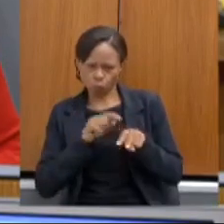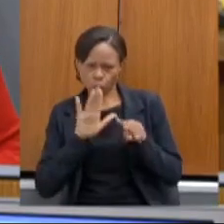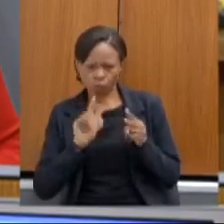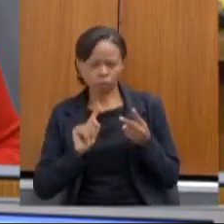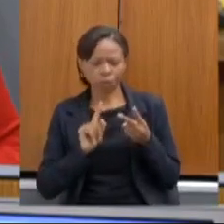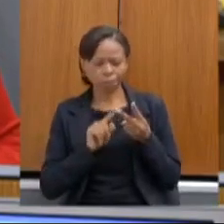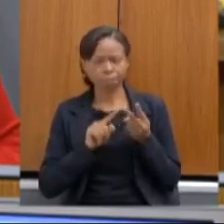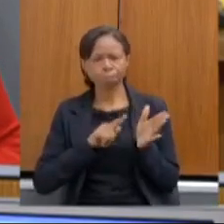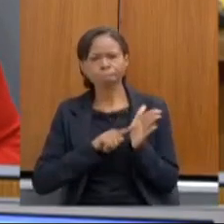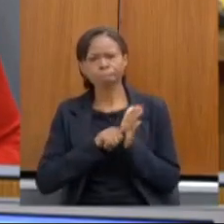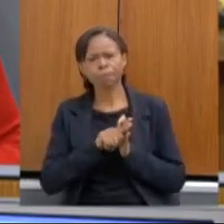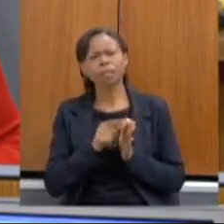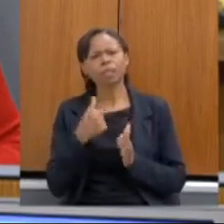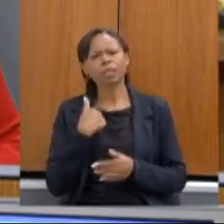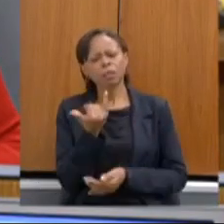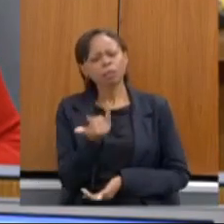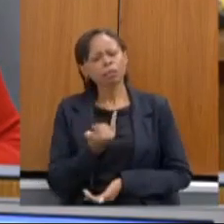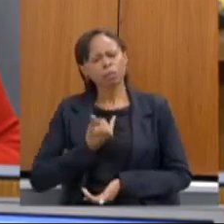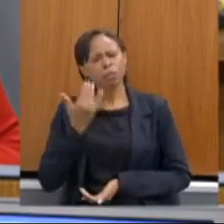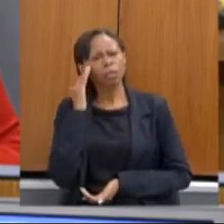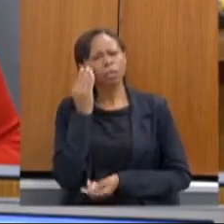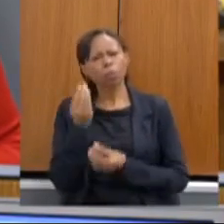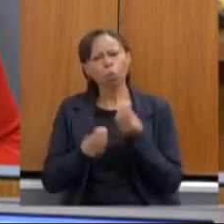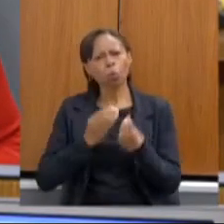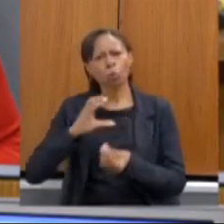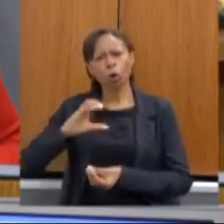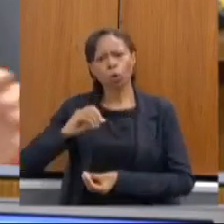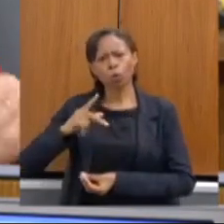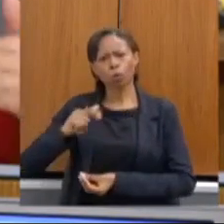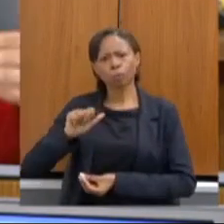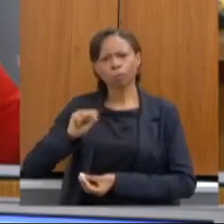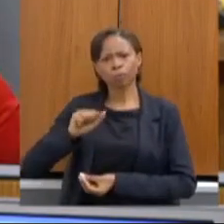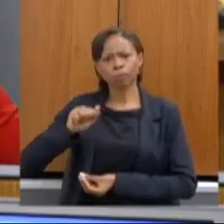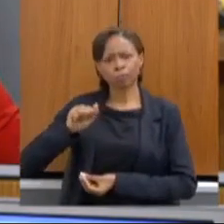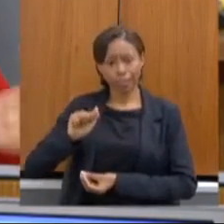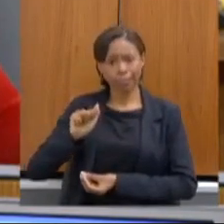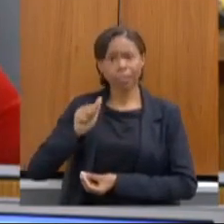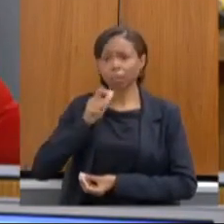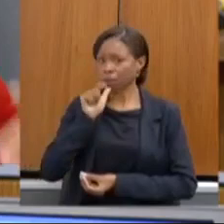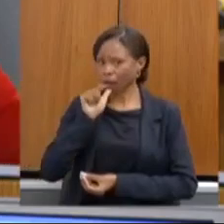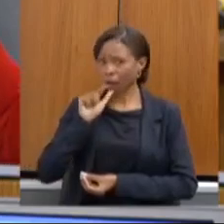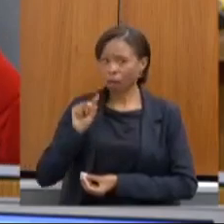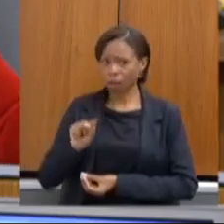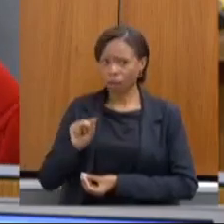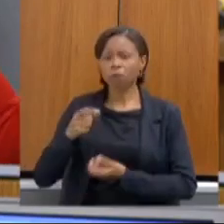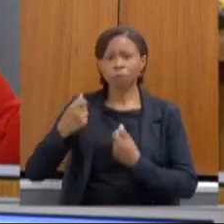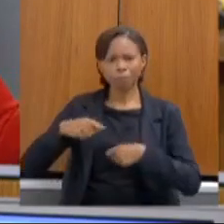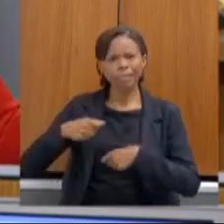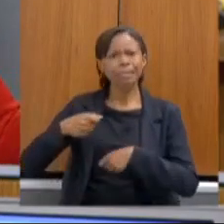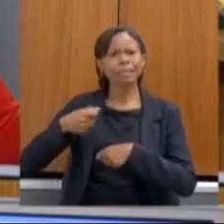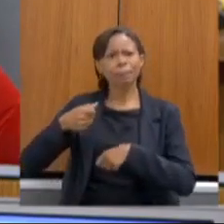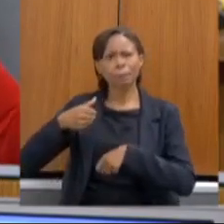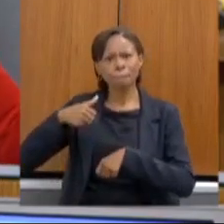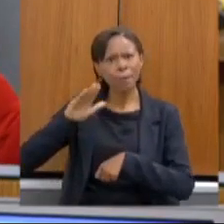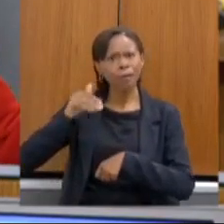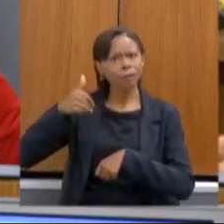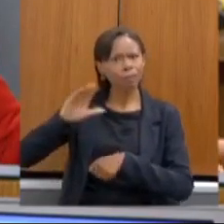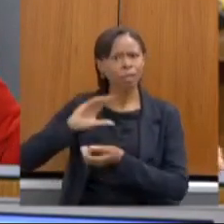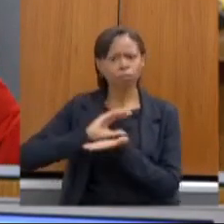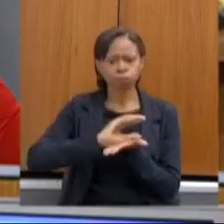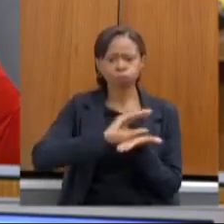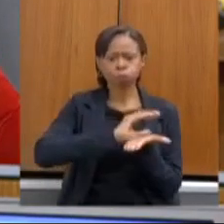eu gostaria de entender como que é a COPASA é que precisa ainda realizar tantos investimentos e